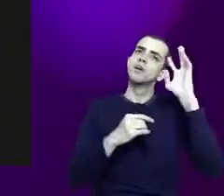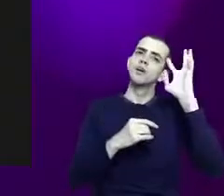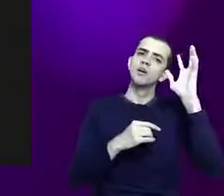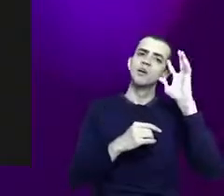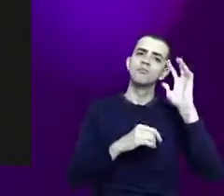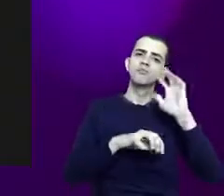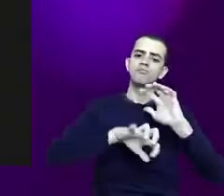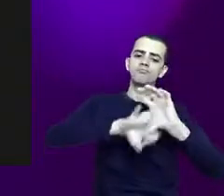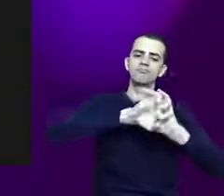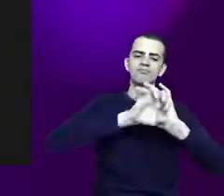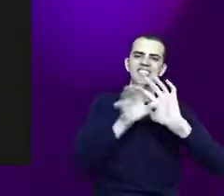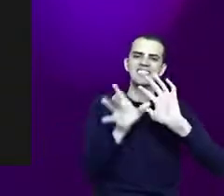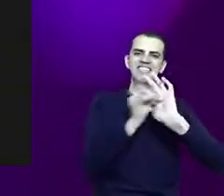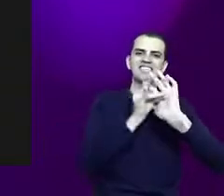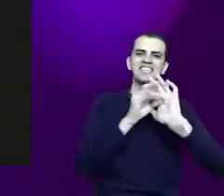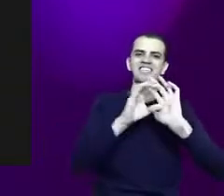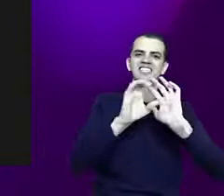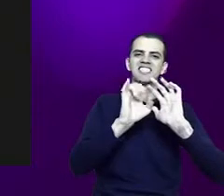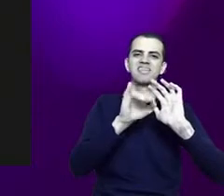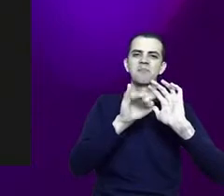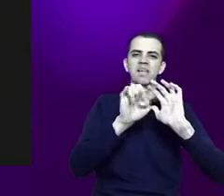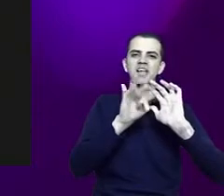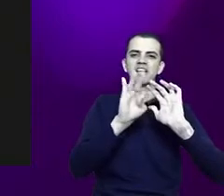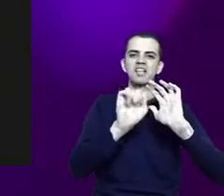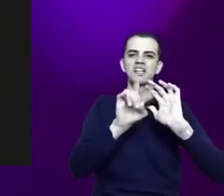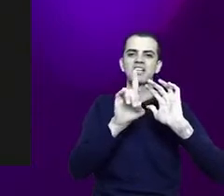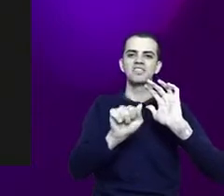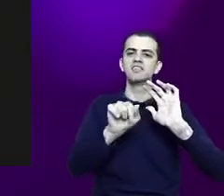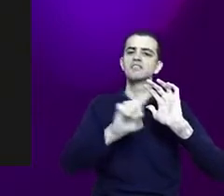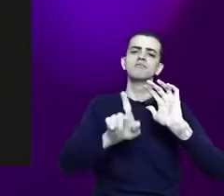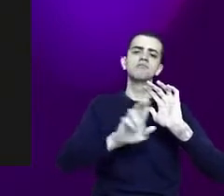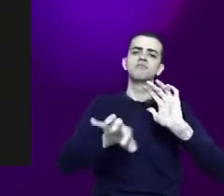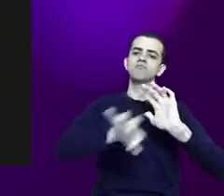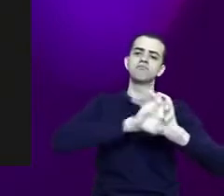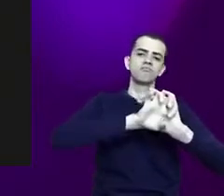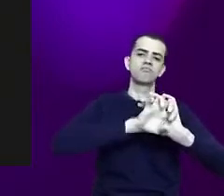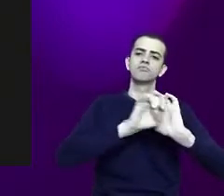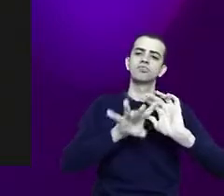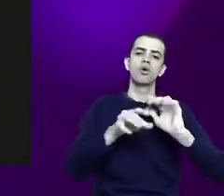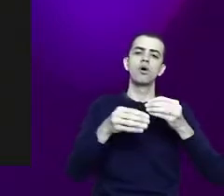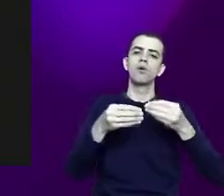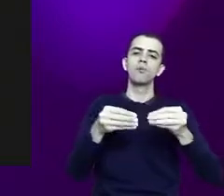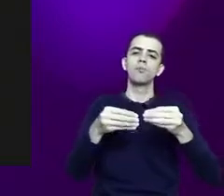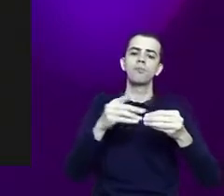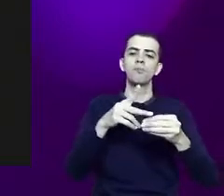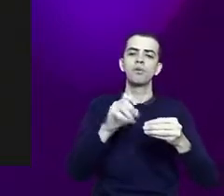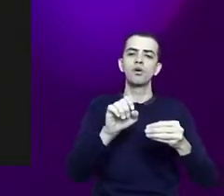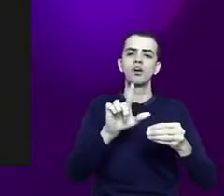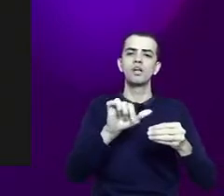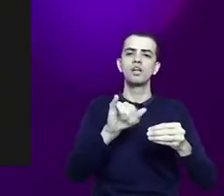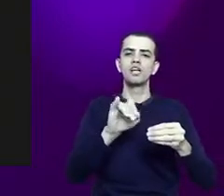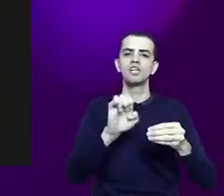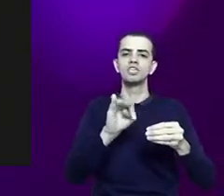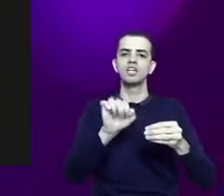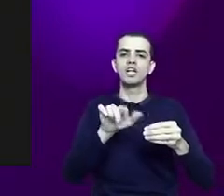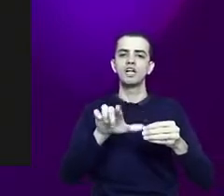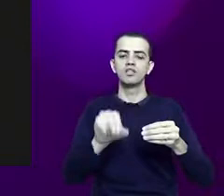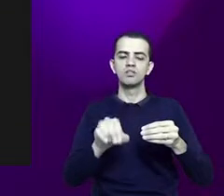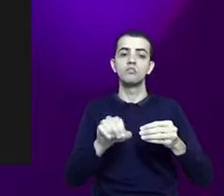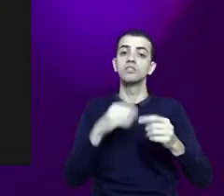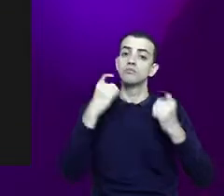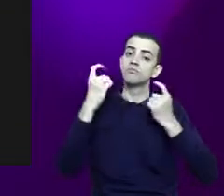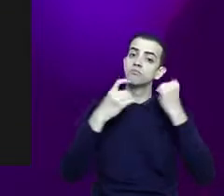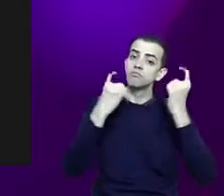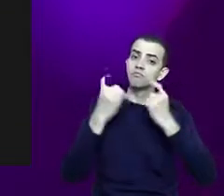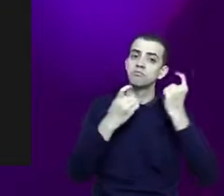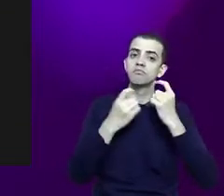cimentada, né? Que é o que a gente tem feito de rotina, né? Cidade de cerâmica com polietileno. Me preocupa um pouco a cobertura do acetábulo, né? A gente teria que entender se